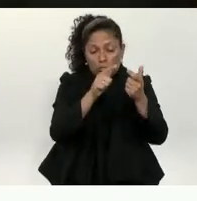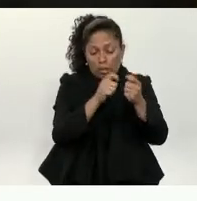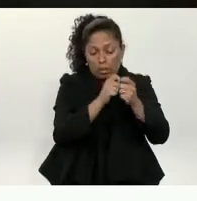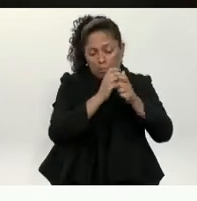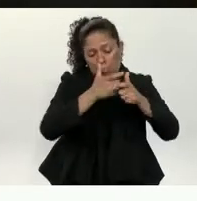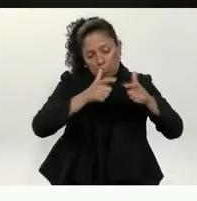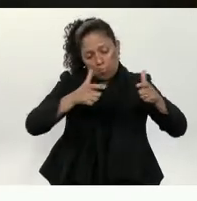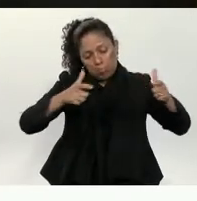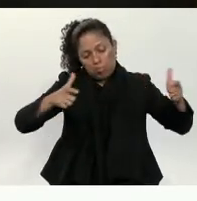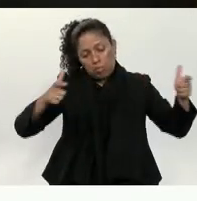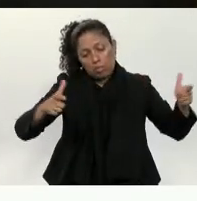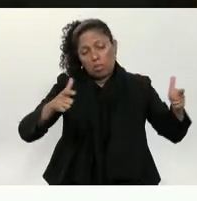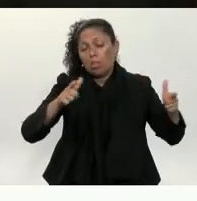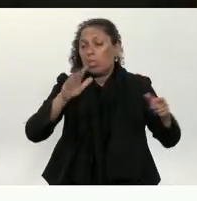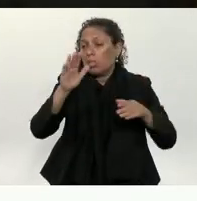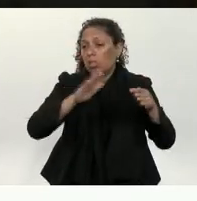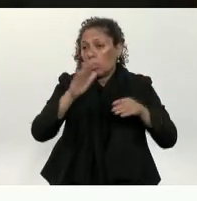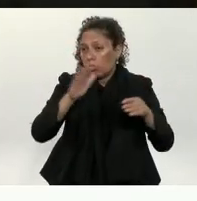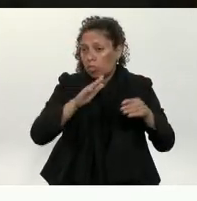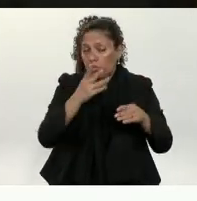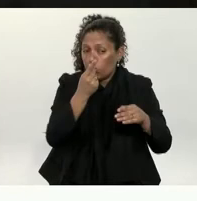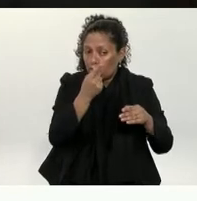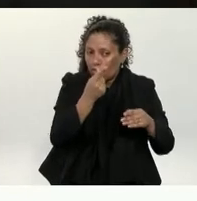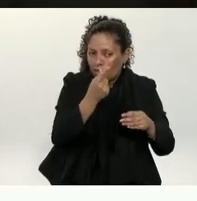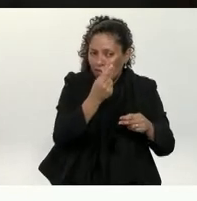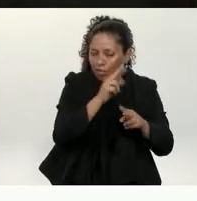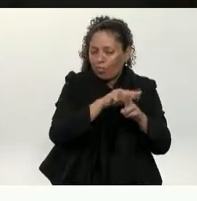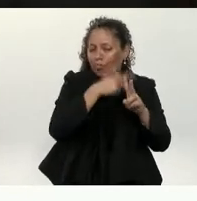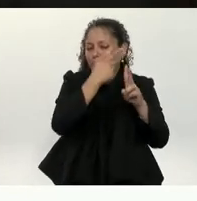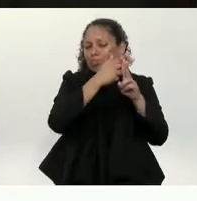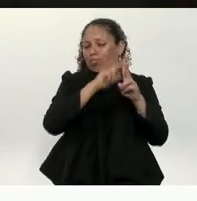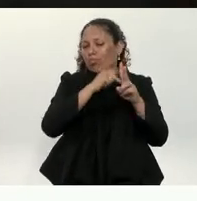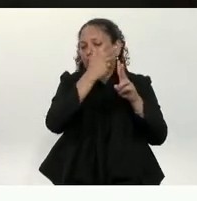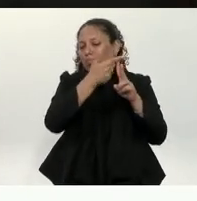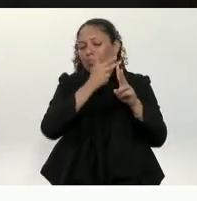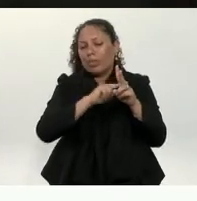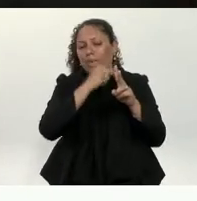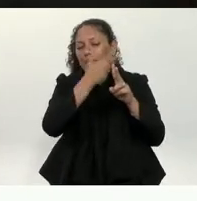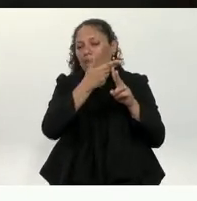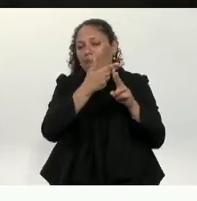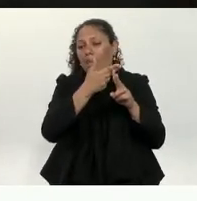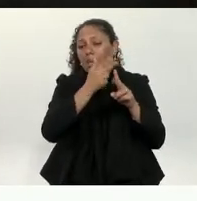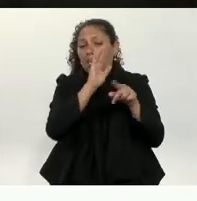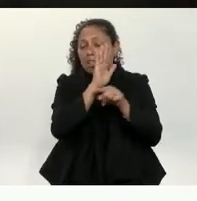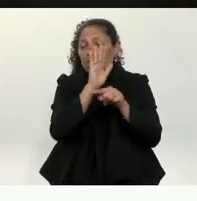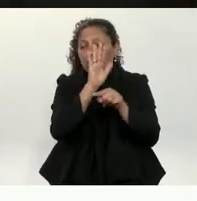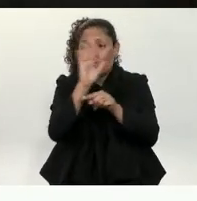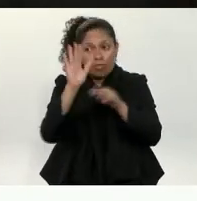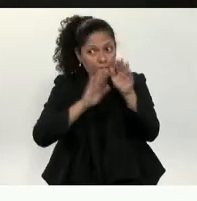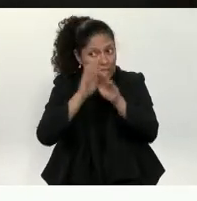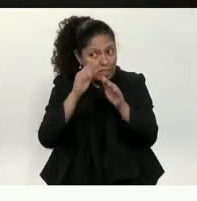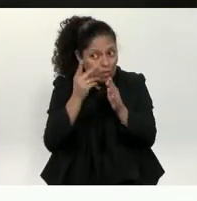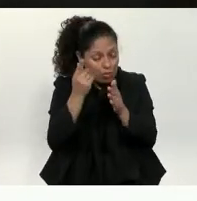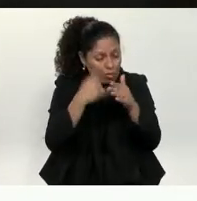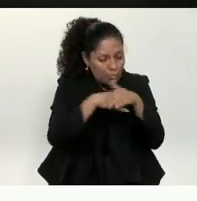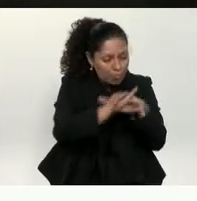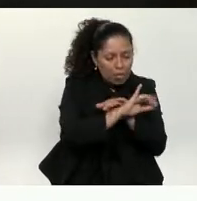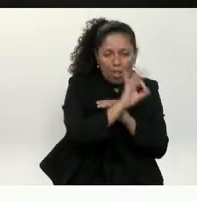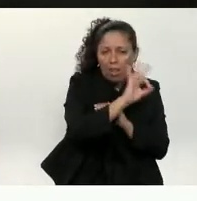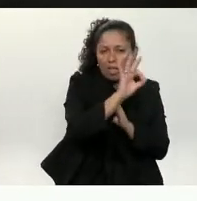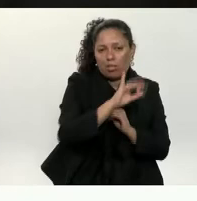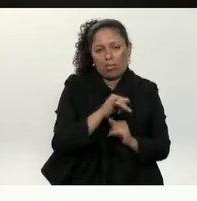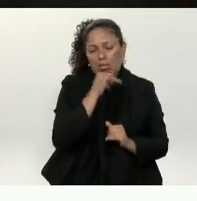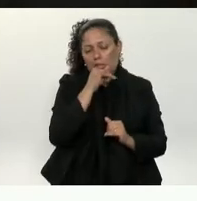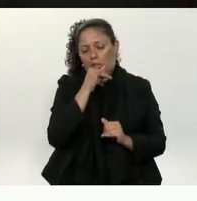seu desenvolvimento, que não é tão lucrativa. E aí eu cito a minha região, que é o Noroeste Fluminense, e parte do Norte